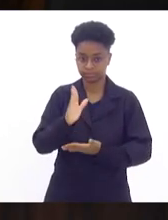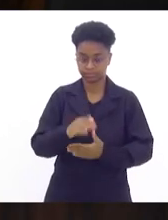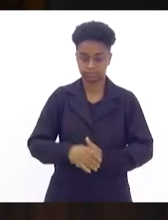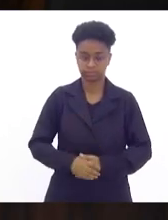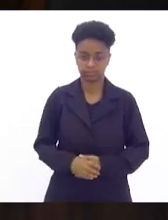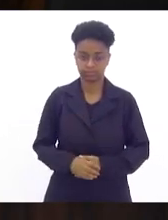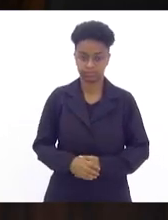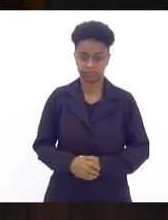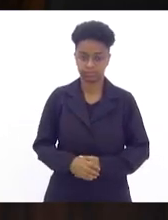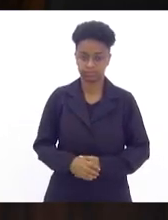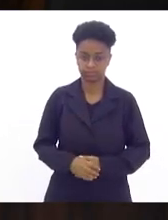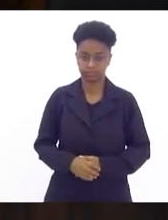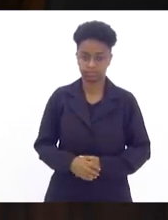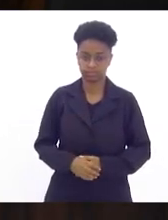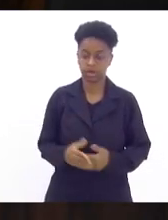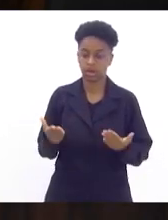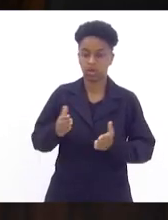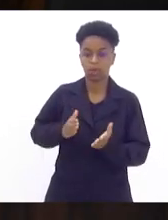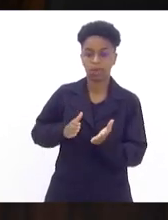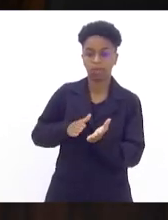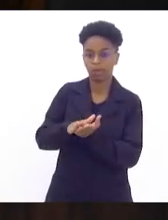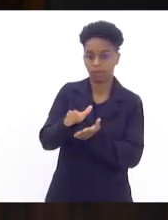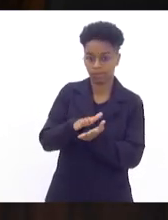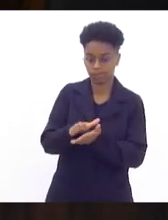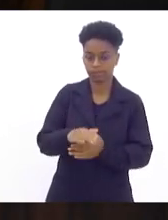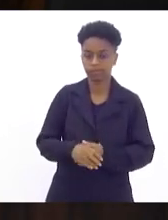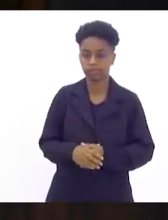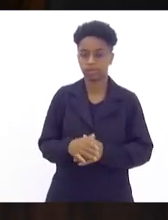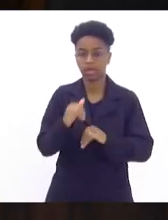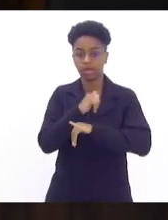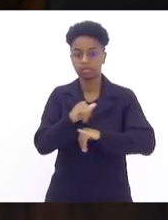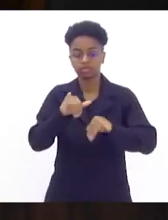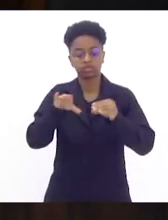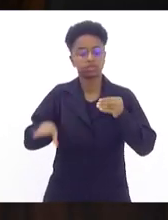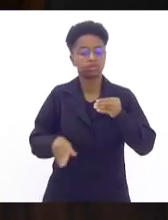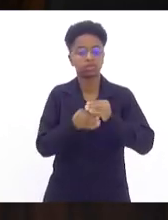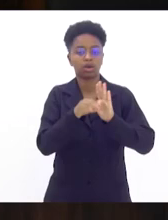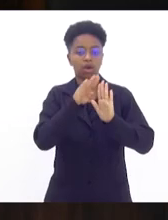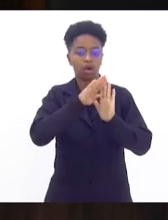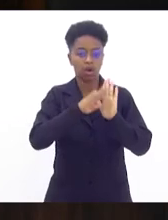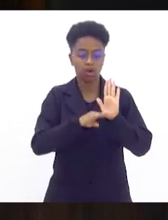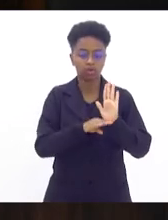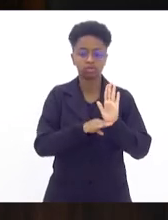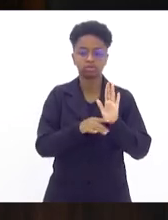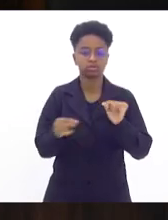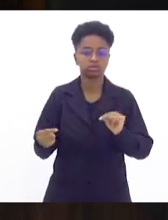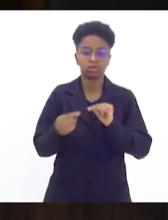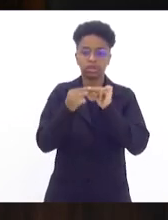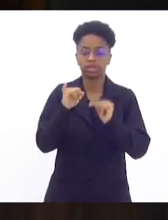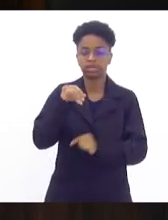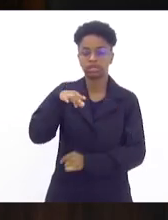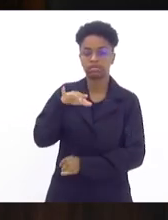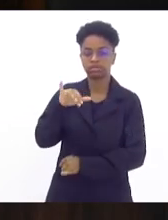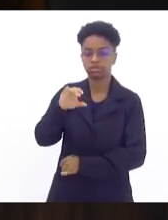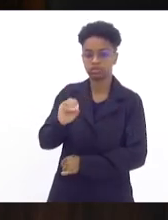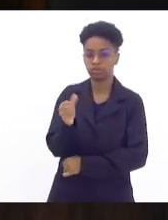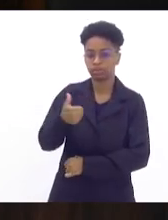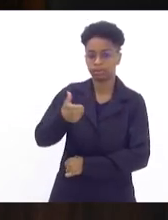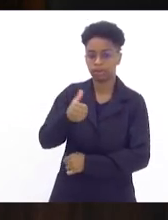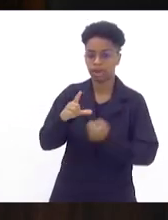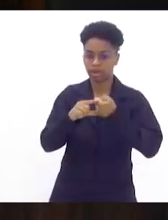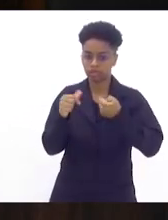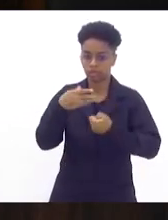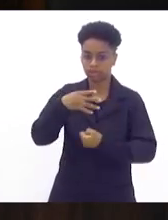aprovado vai a publicação anuncia incluído na hora do dia de acordo com o inciso primeiro do artigo 47